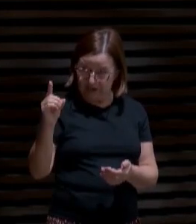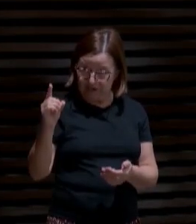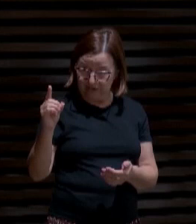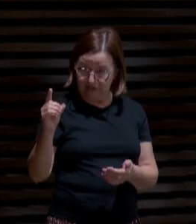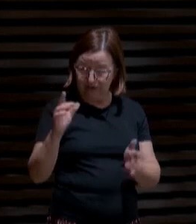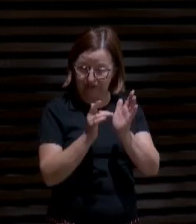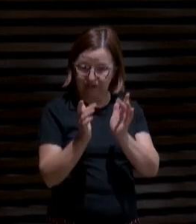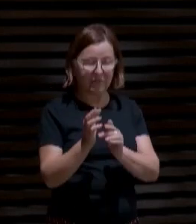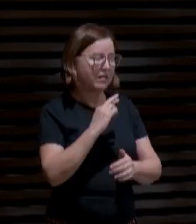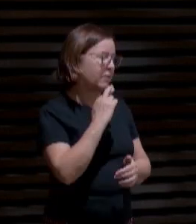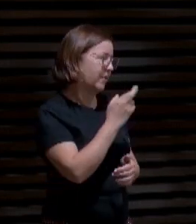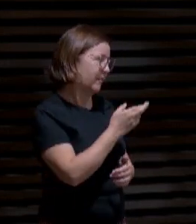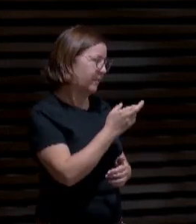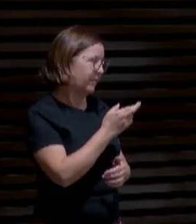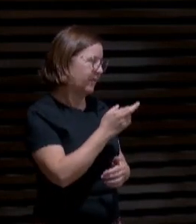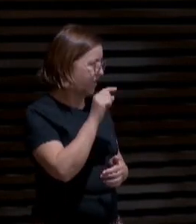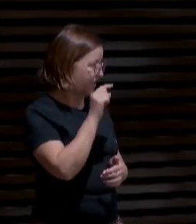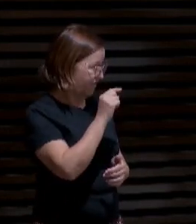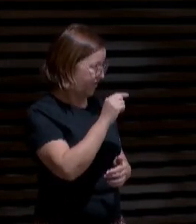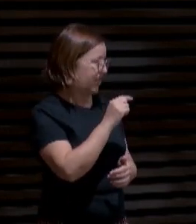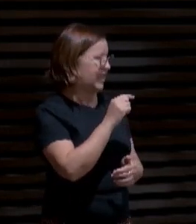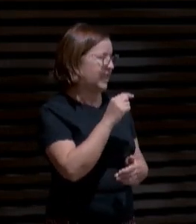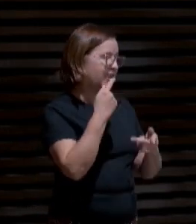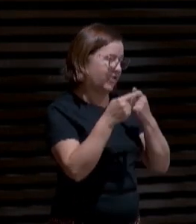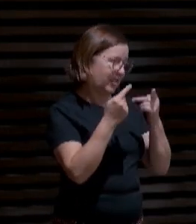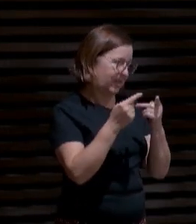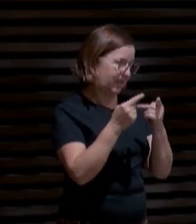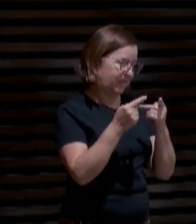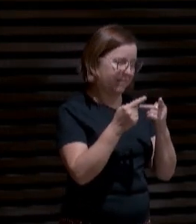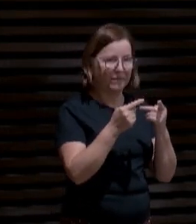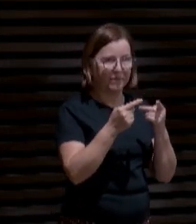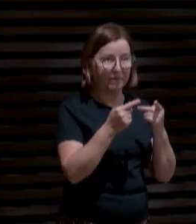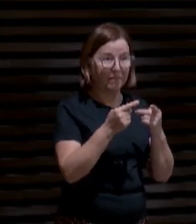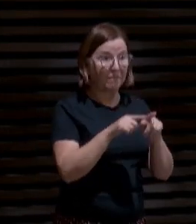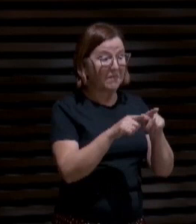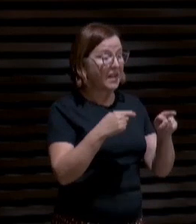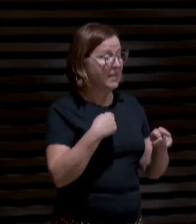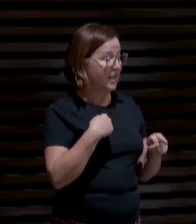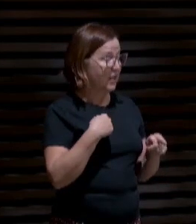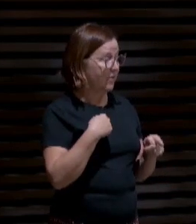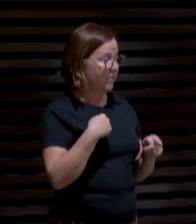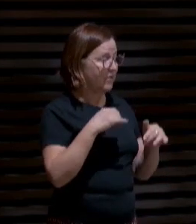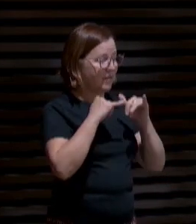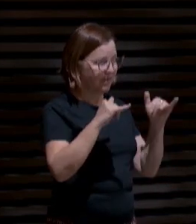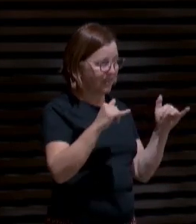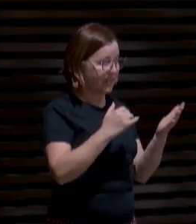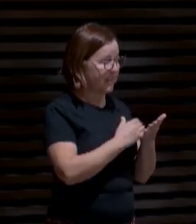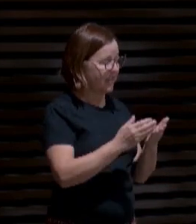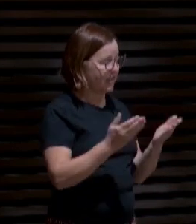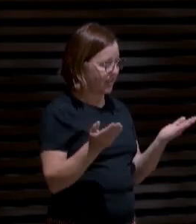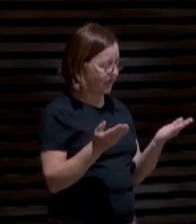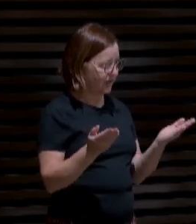Respondeu-lhe Jesus: Tu disseste. Entretanto, eu vos declaro que, desde